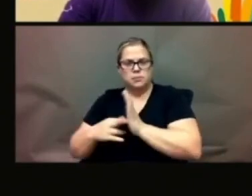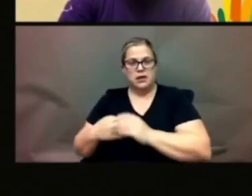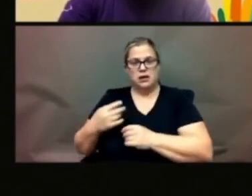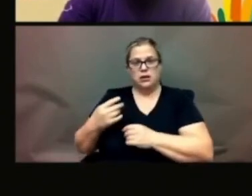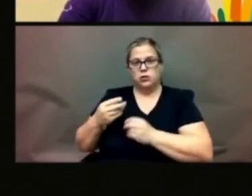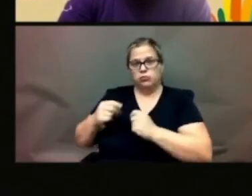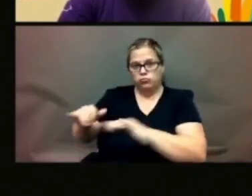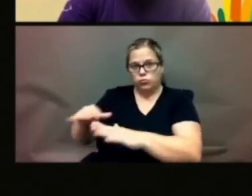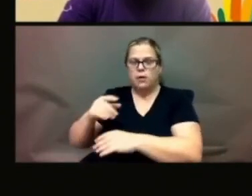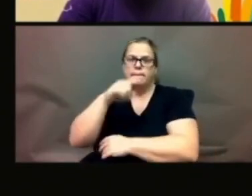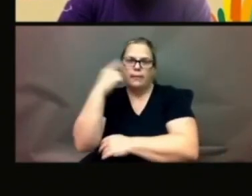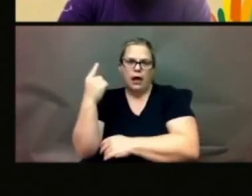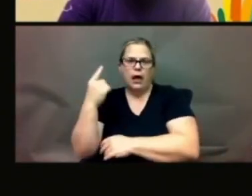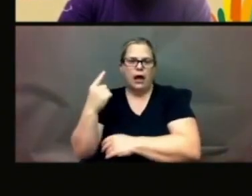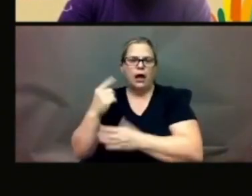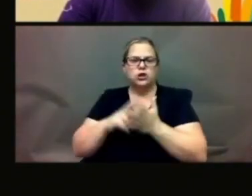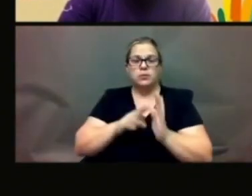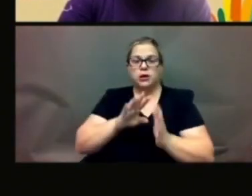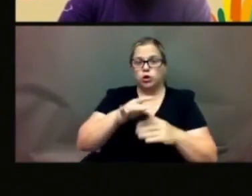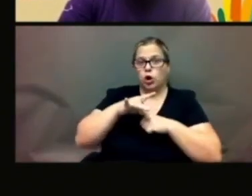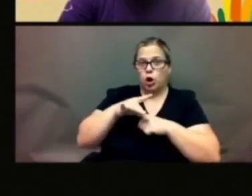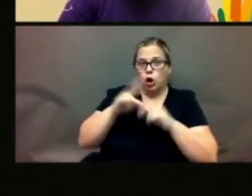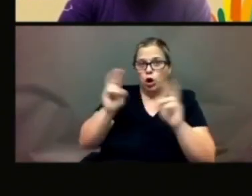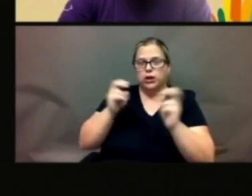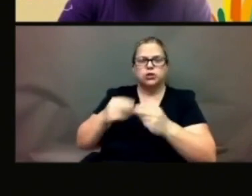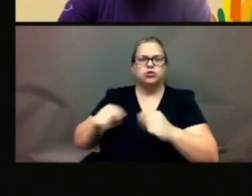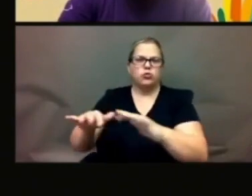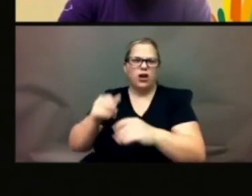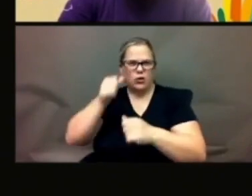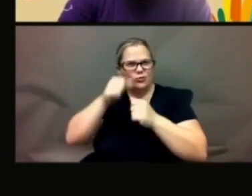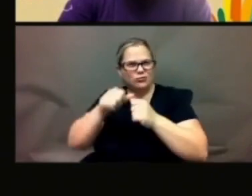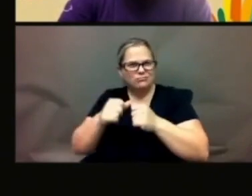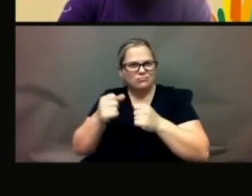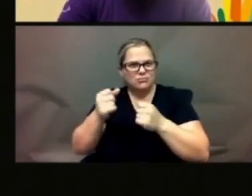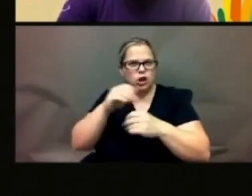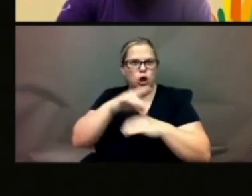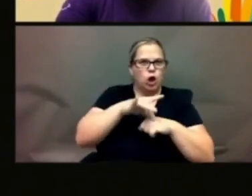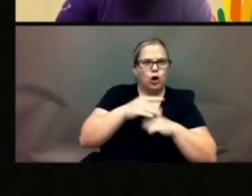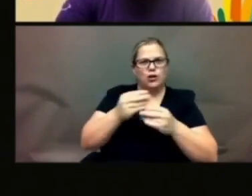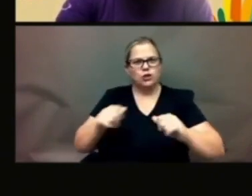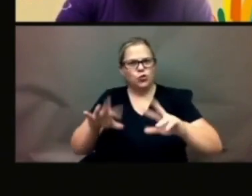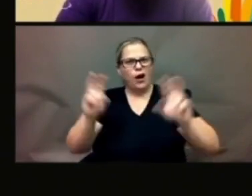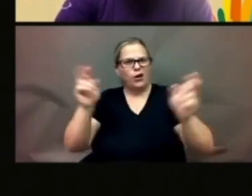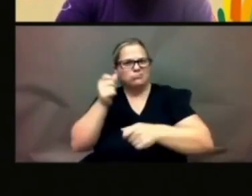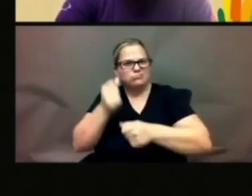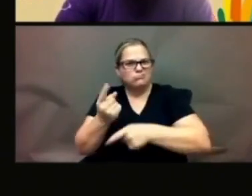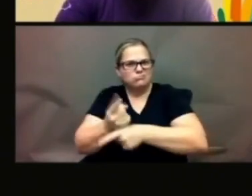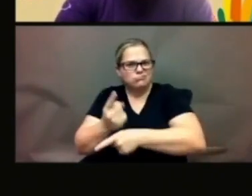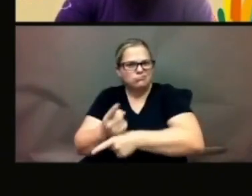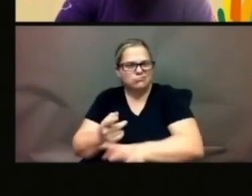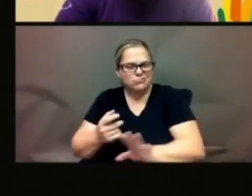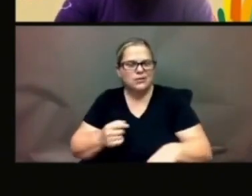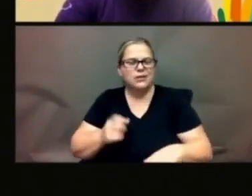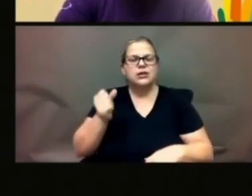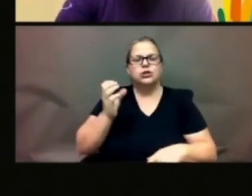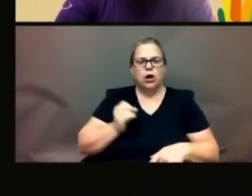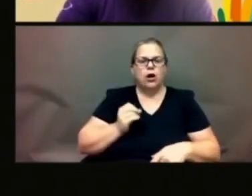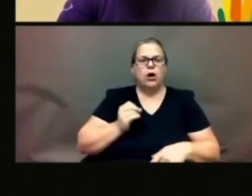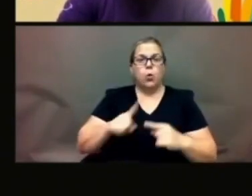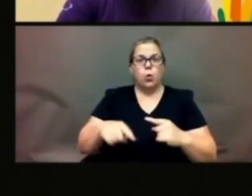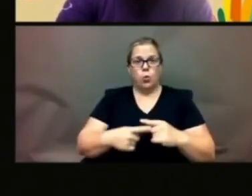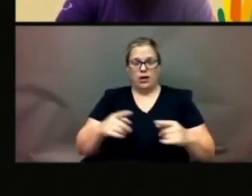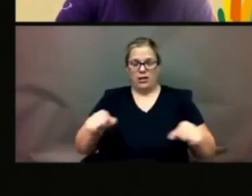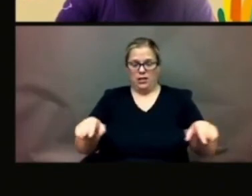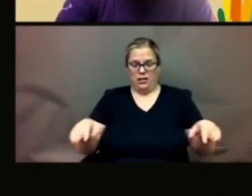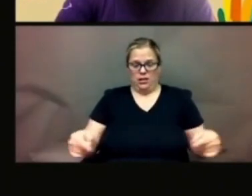Então, nós temos aqui o pad de espaço. Que é um dos seus fios. E o passo terra. Que é o